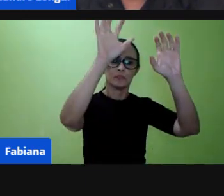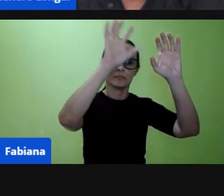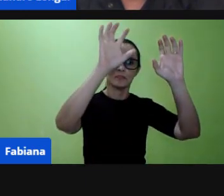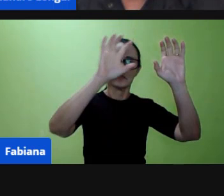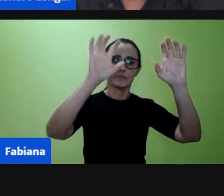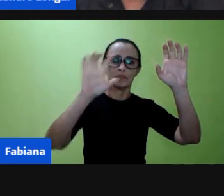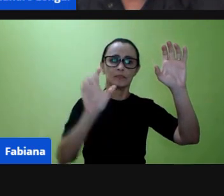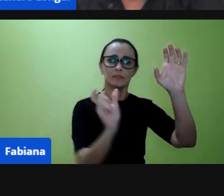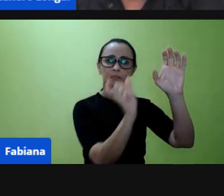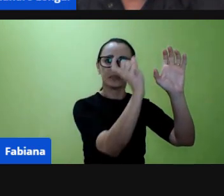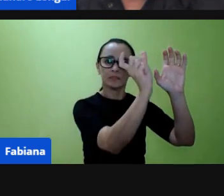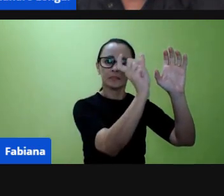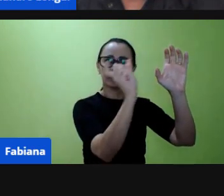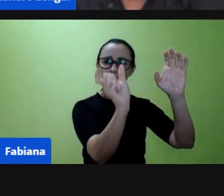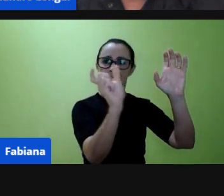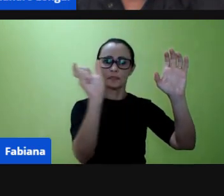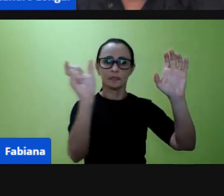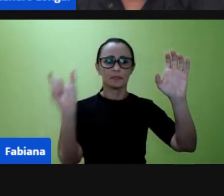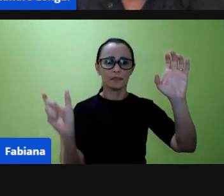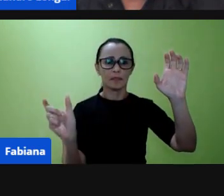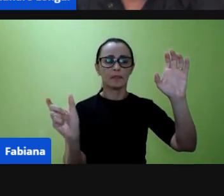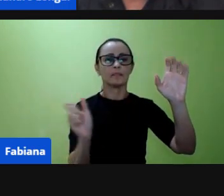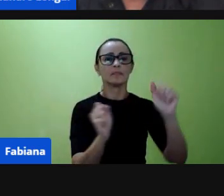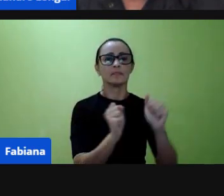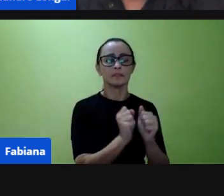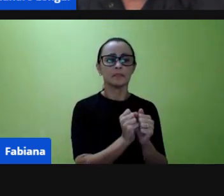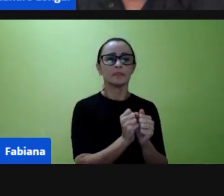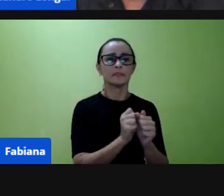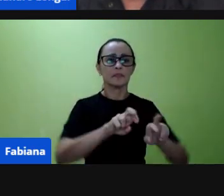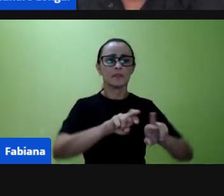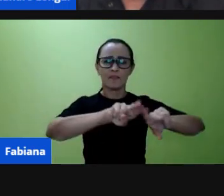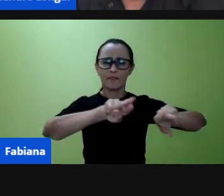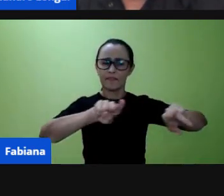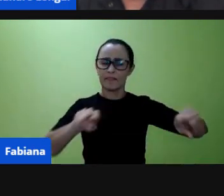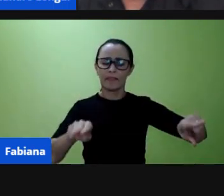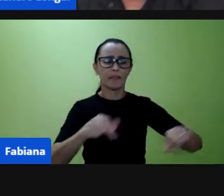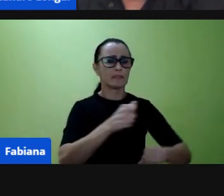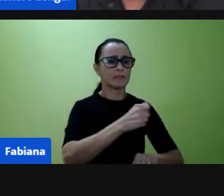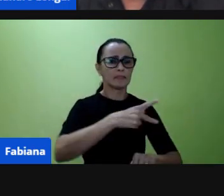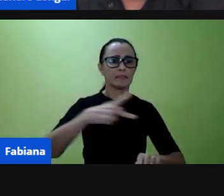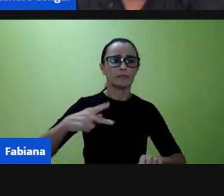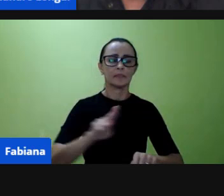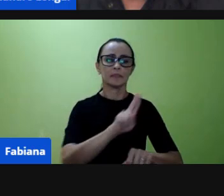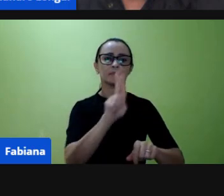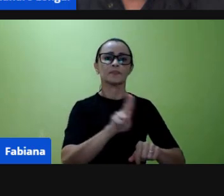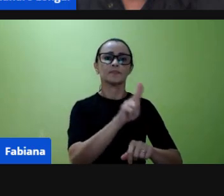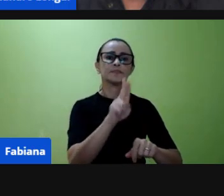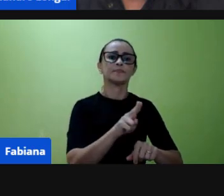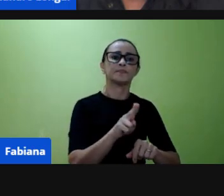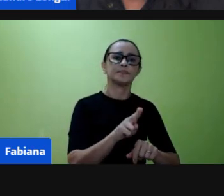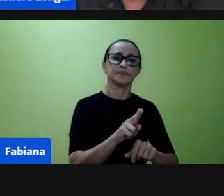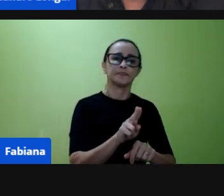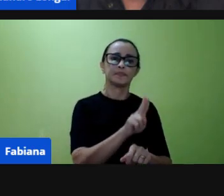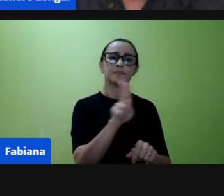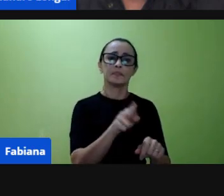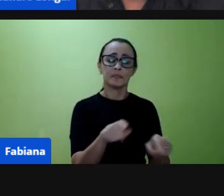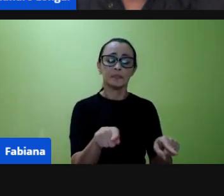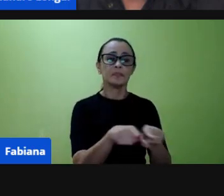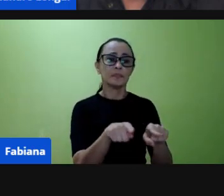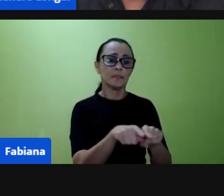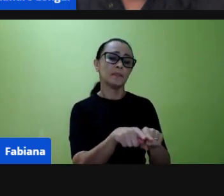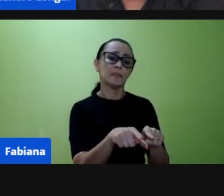Tem vários sites que trabalham com nuvem de palavras. E aí eu comecei a usar a estratégia da nuvem de palavras para iniciar o